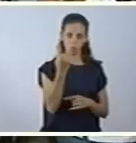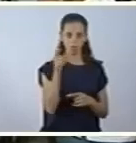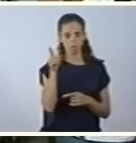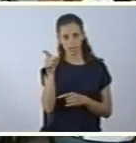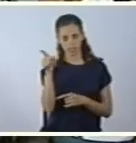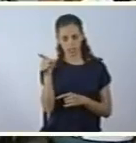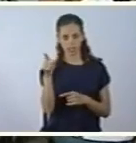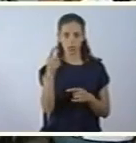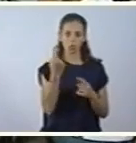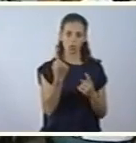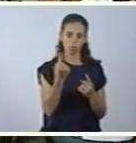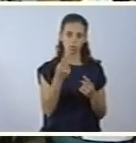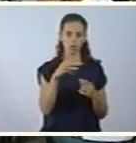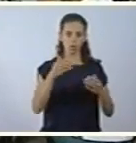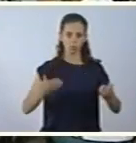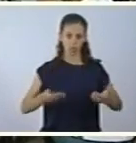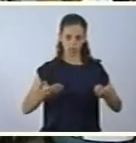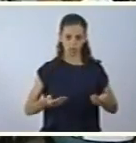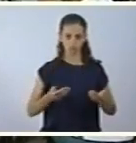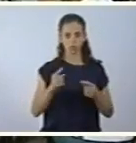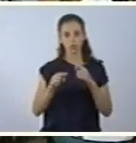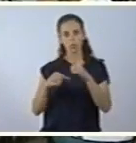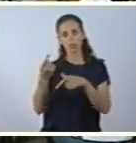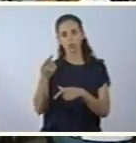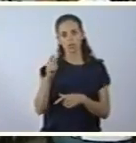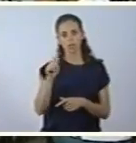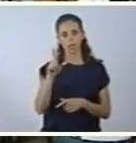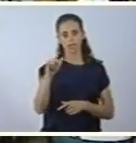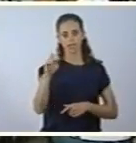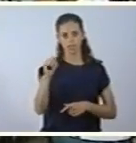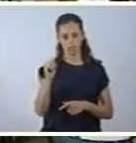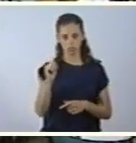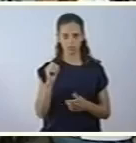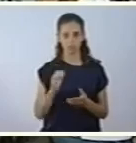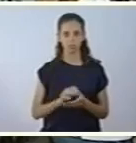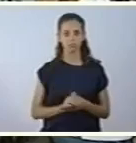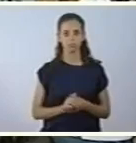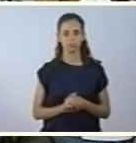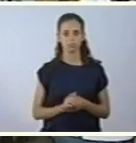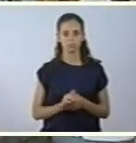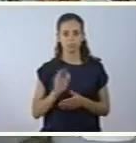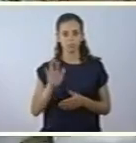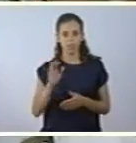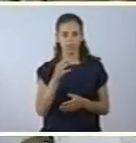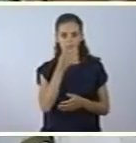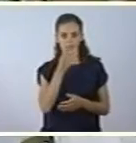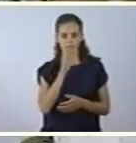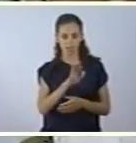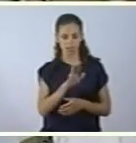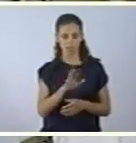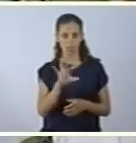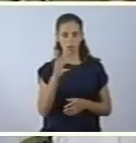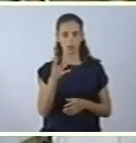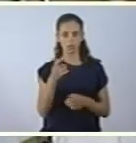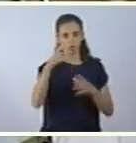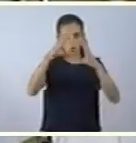ti, outra para Moisés e outra para Elias. Ainda ele falava